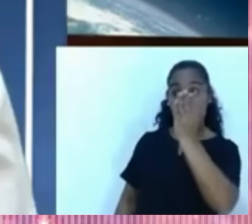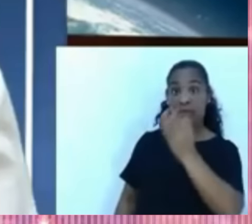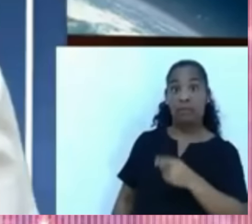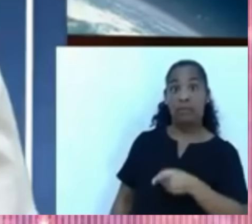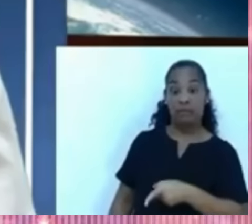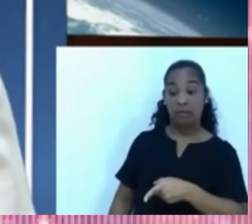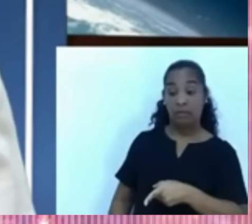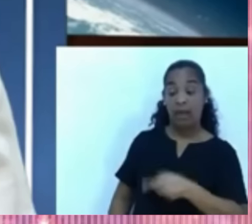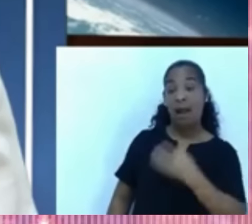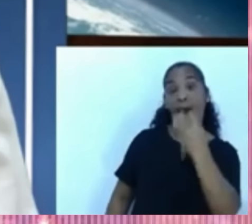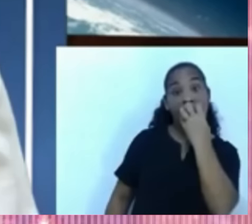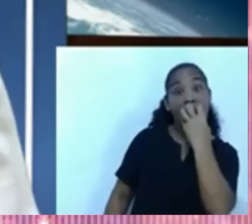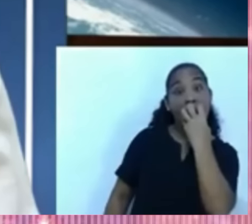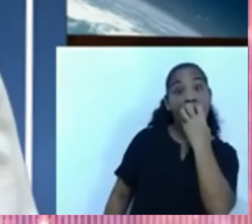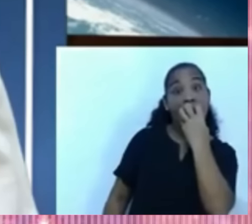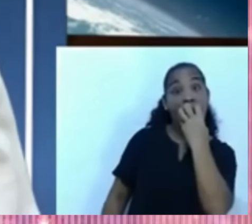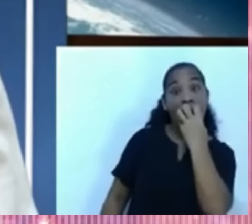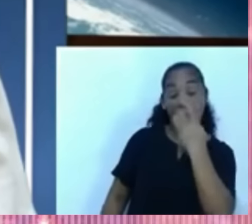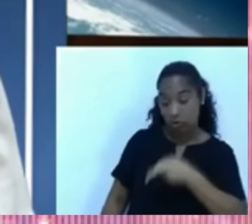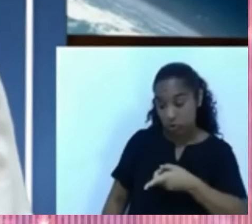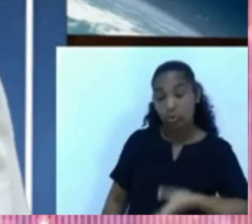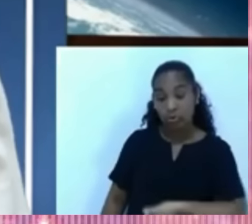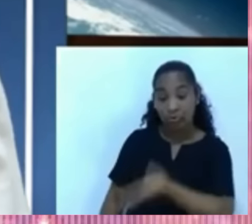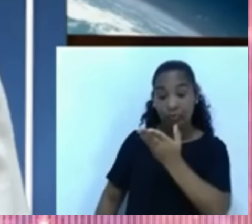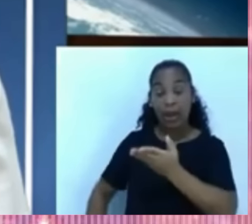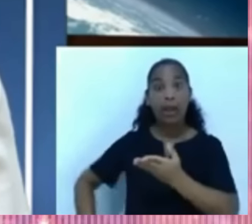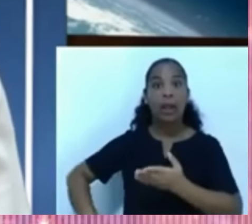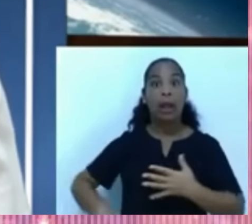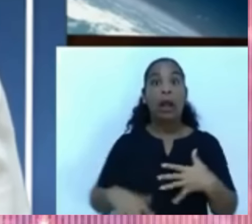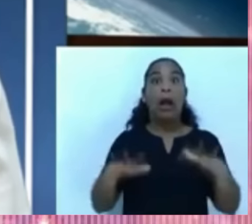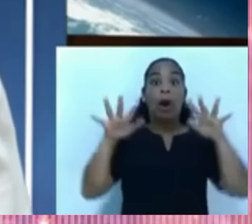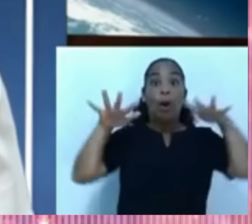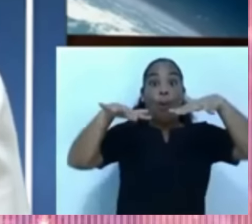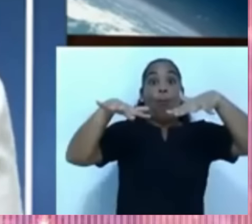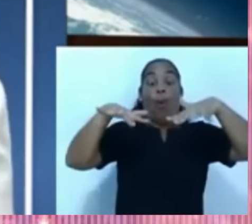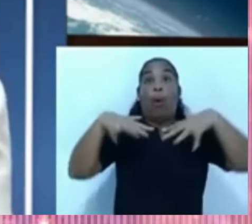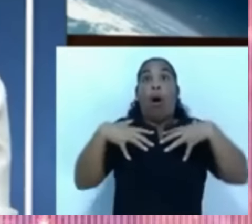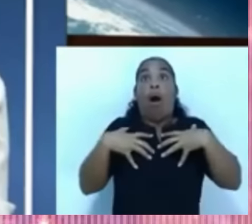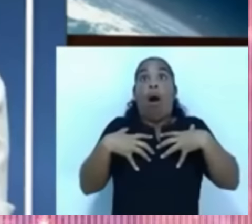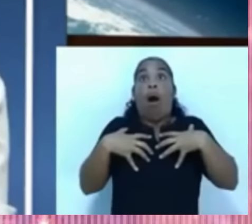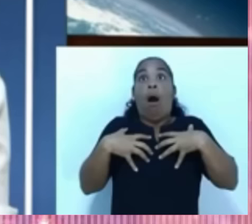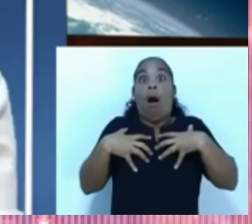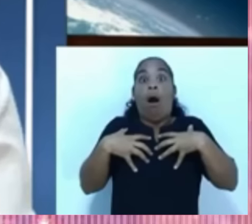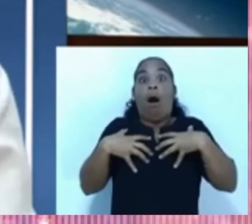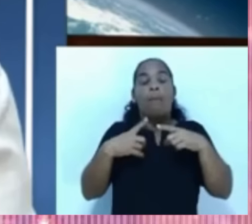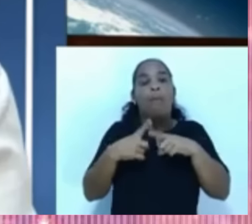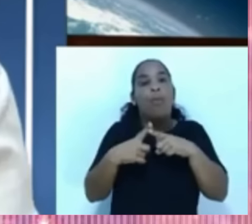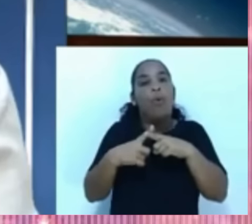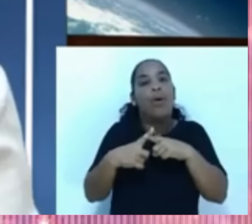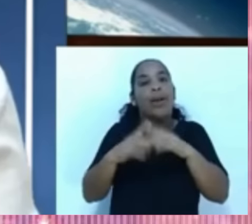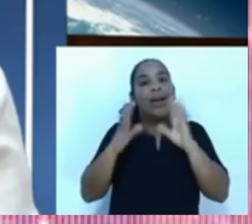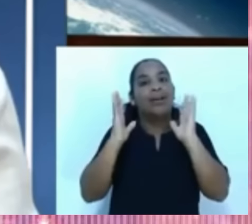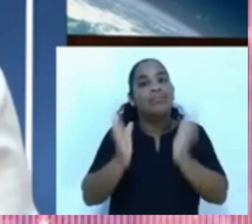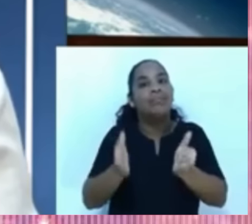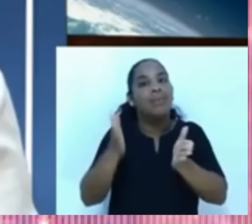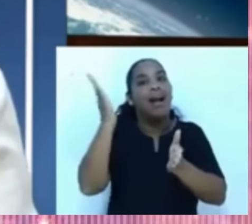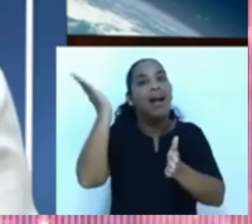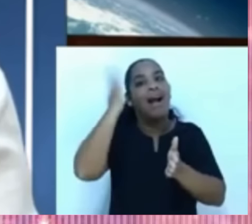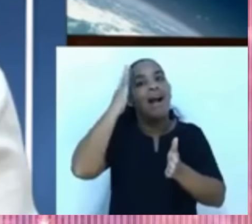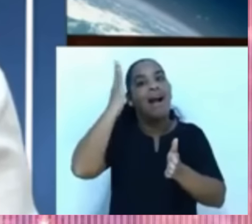que carregava o cão violento e as pessoas constrangeram porque anteviram a tragédia de há